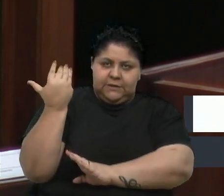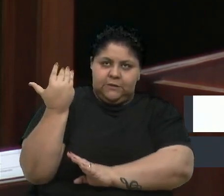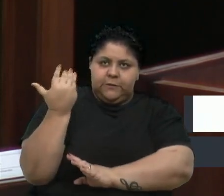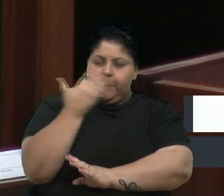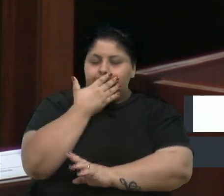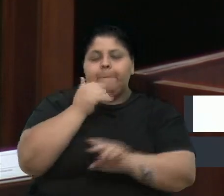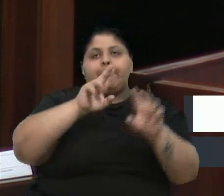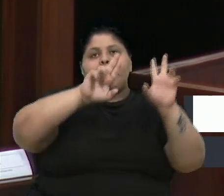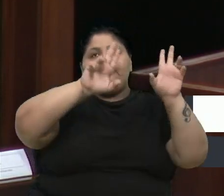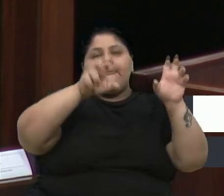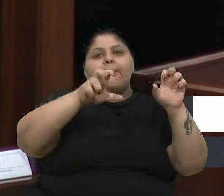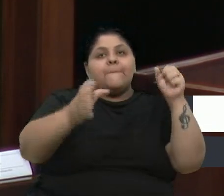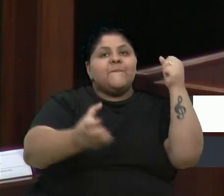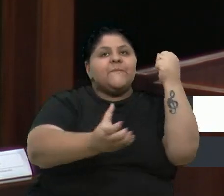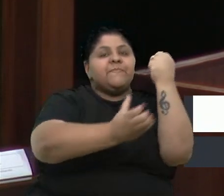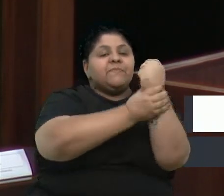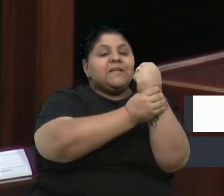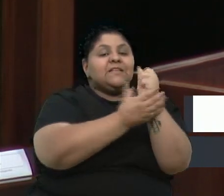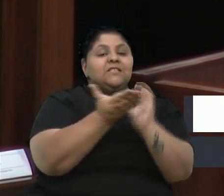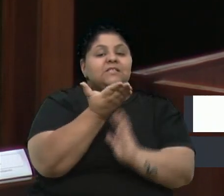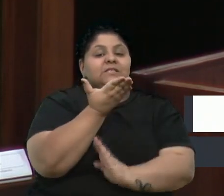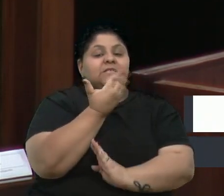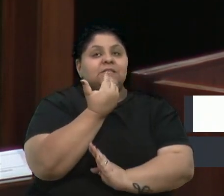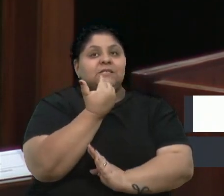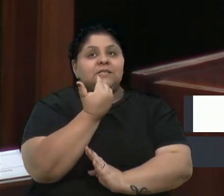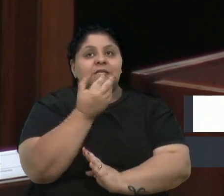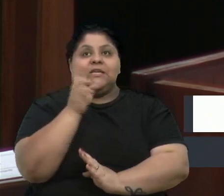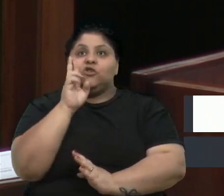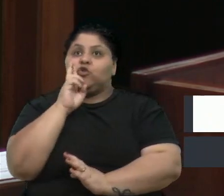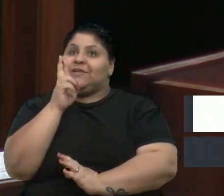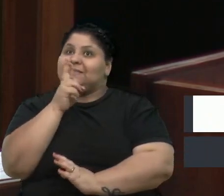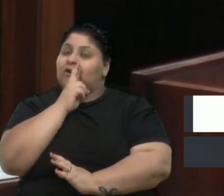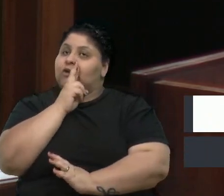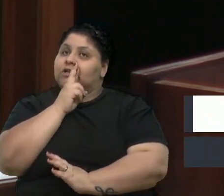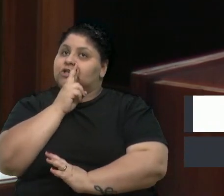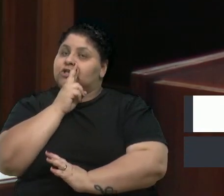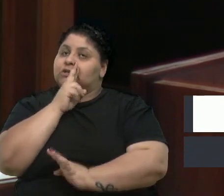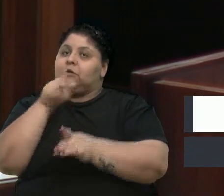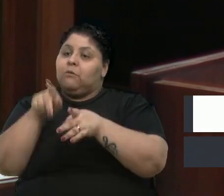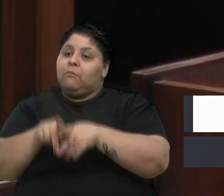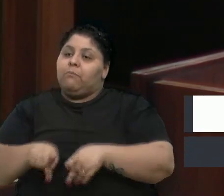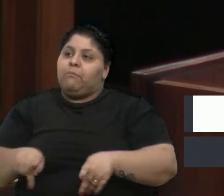o tema da segurança alimentar e do restaurante popular.